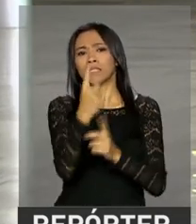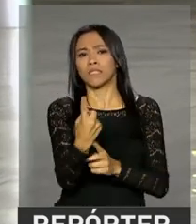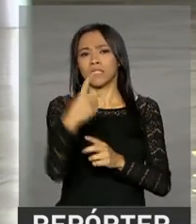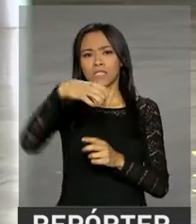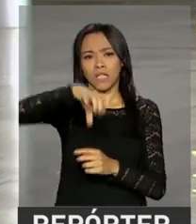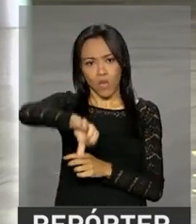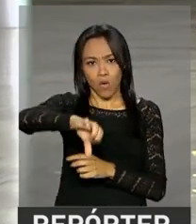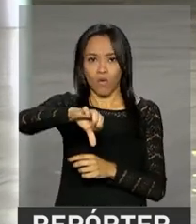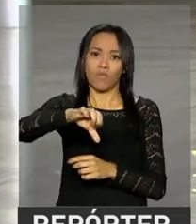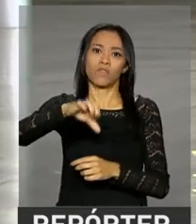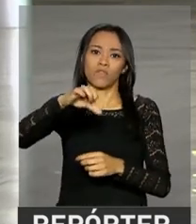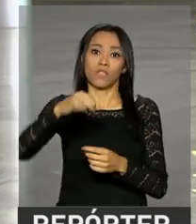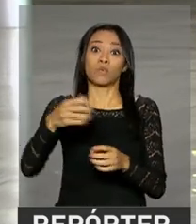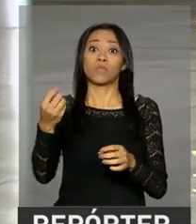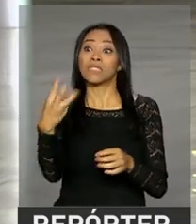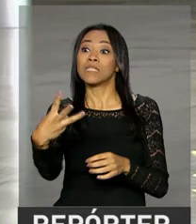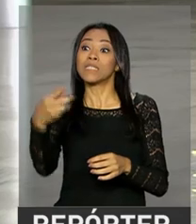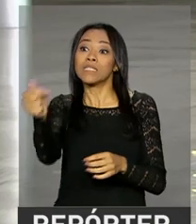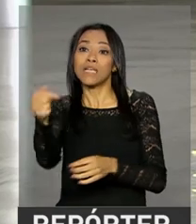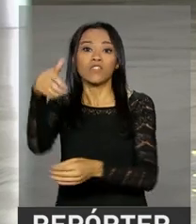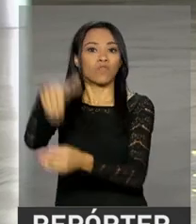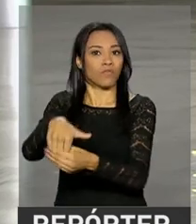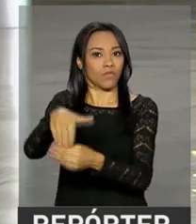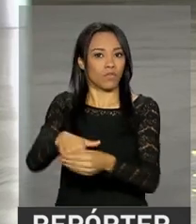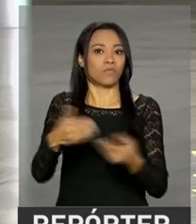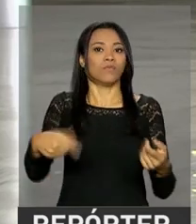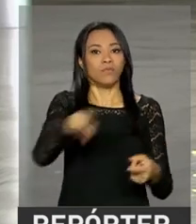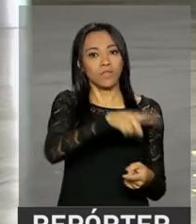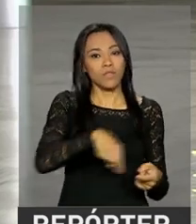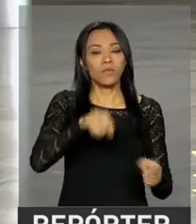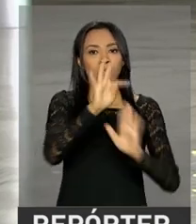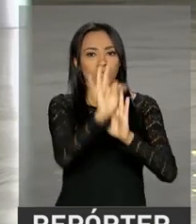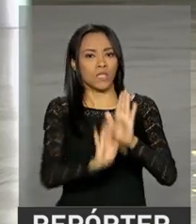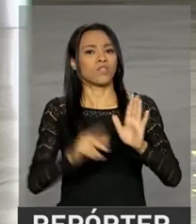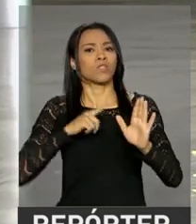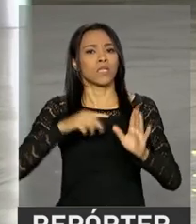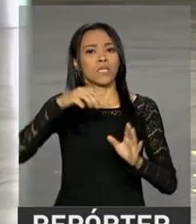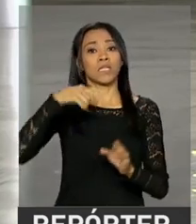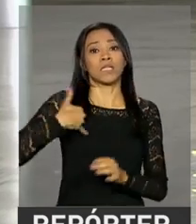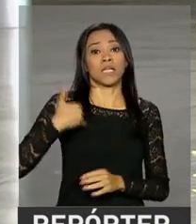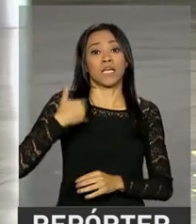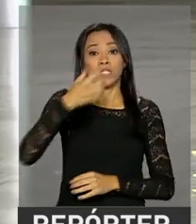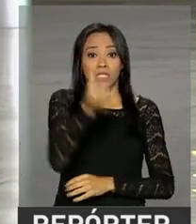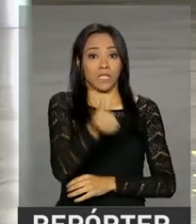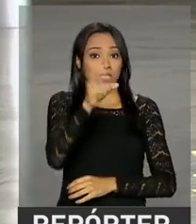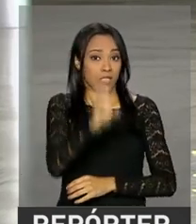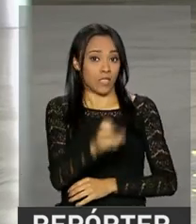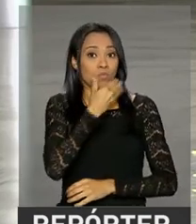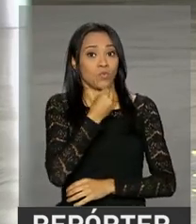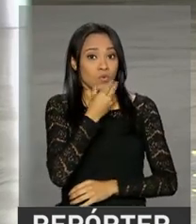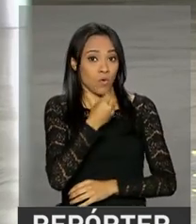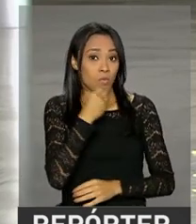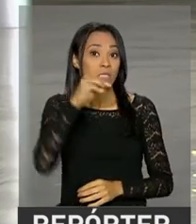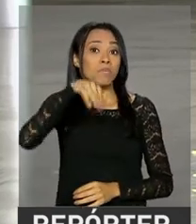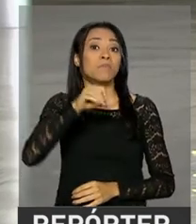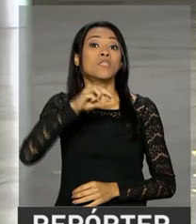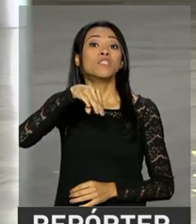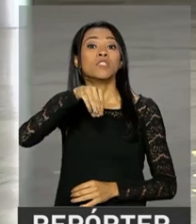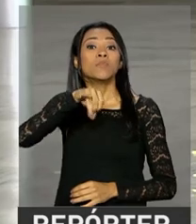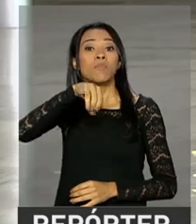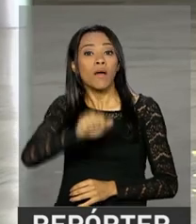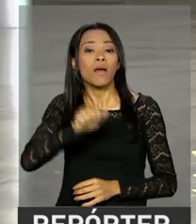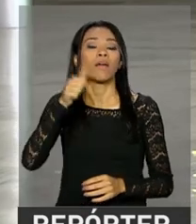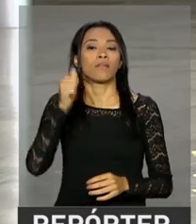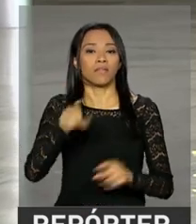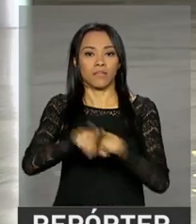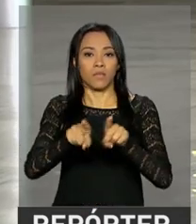dos 37 votos do colegiado o texto prevê uma idade mínima de 65 anos para os homens e 62 anos para as